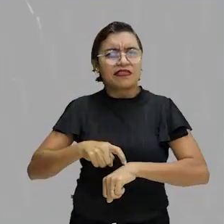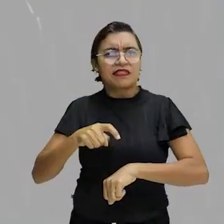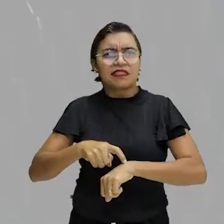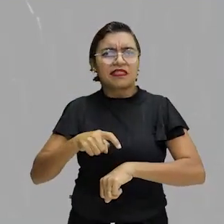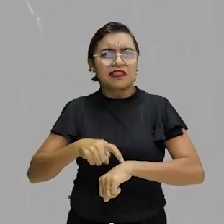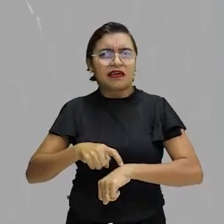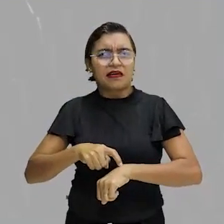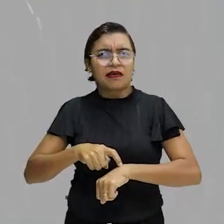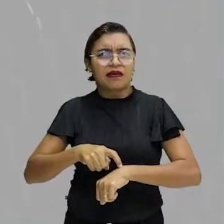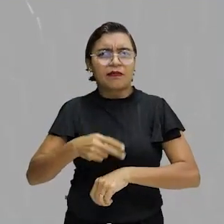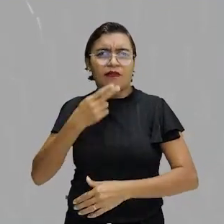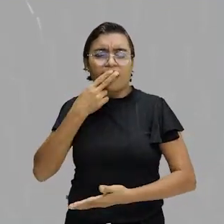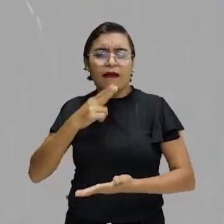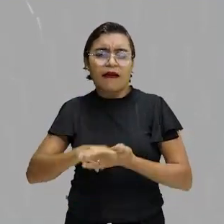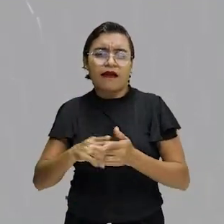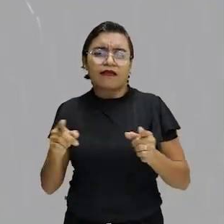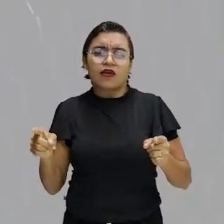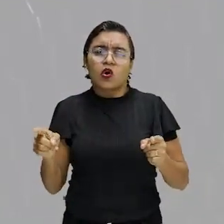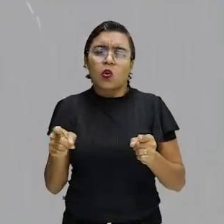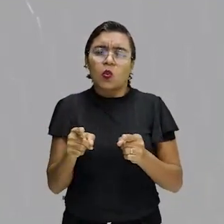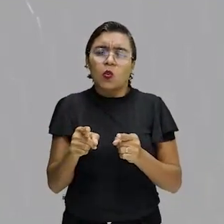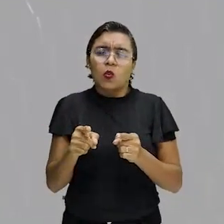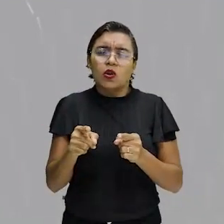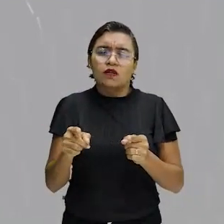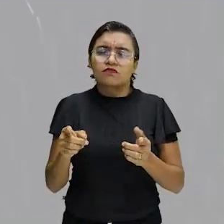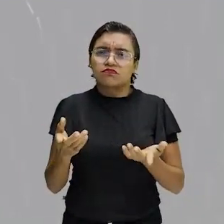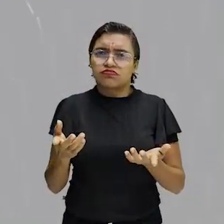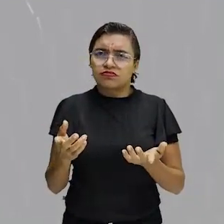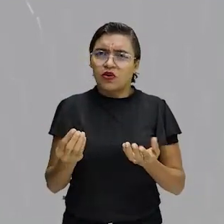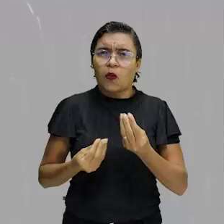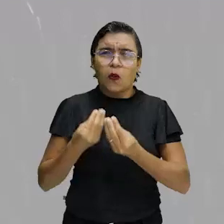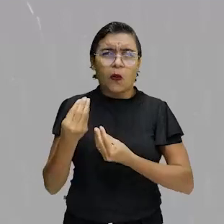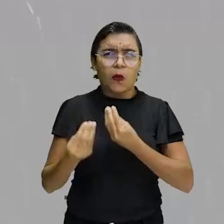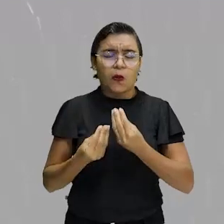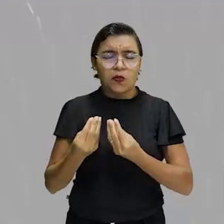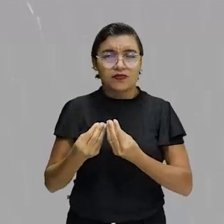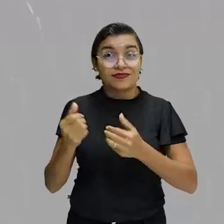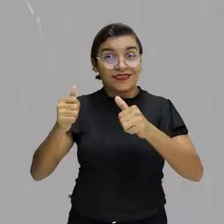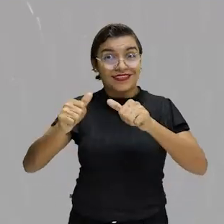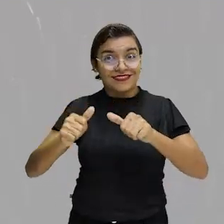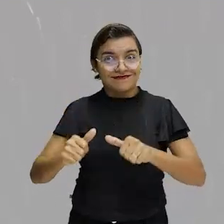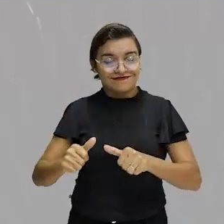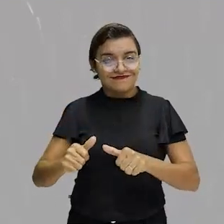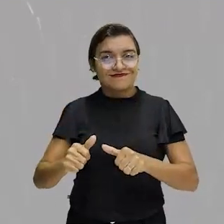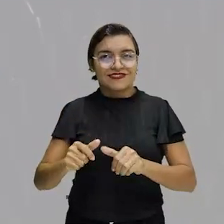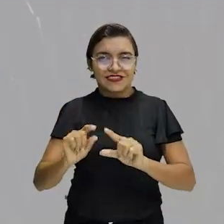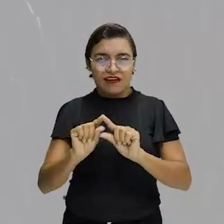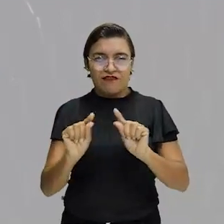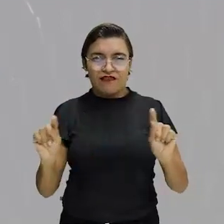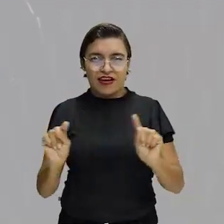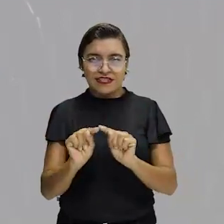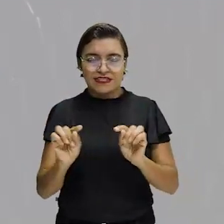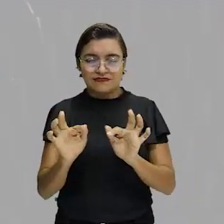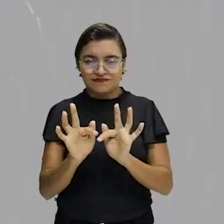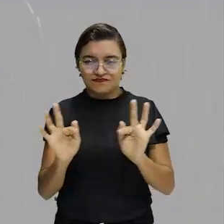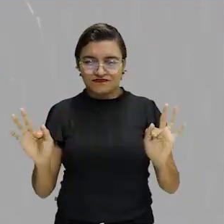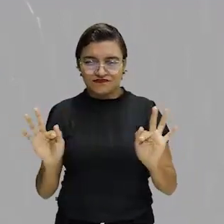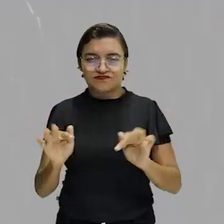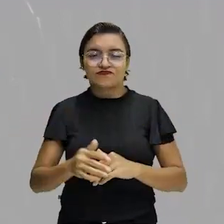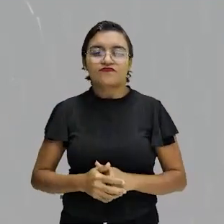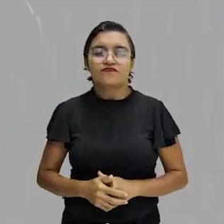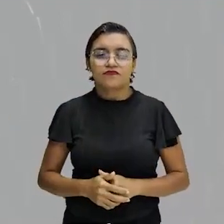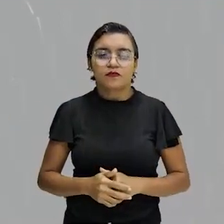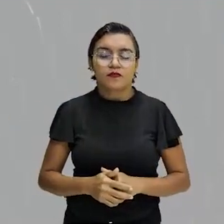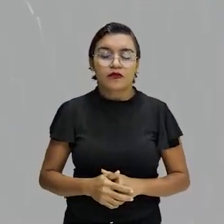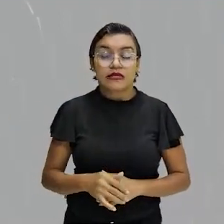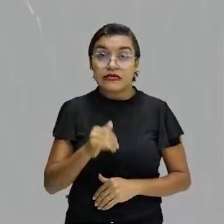escrever uma carta curta, por isso ele fez uma carta longa. Vamos analisar essa frase do Abraham Lincoln? Ele diz assim, que quando